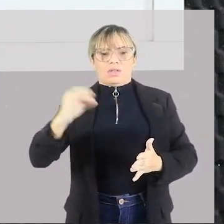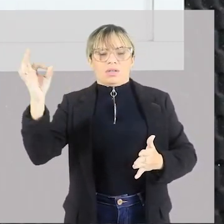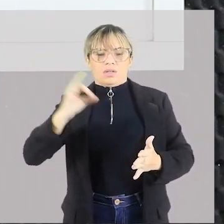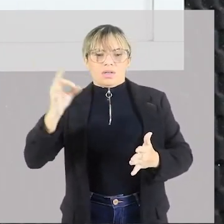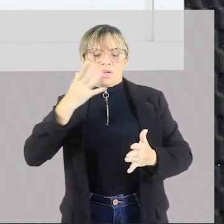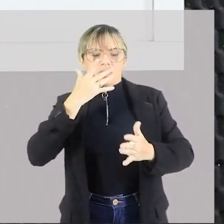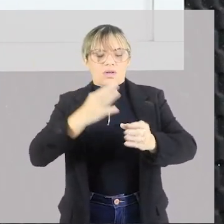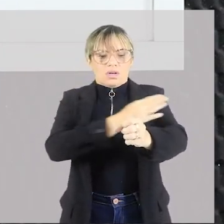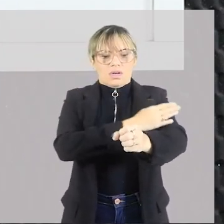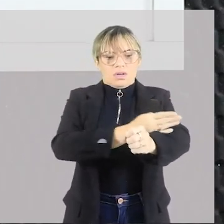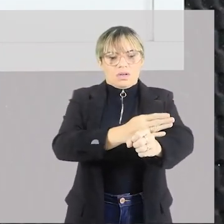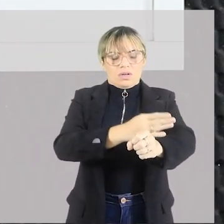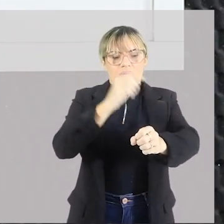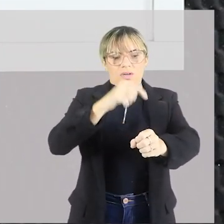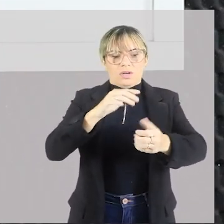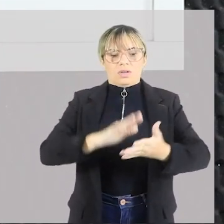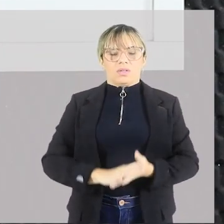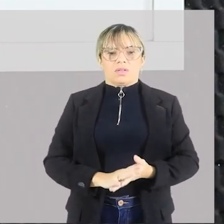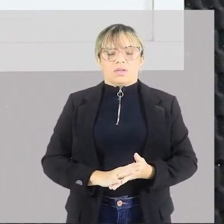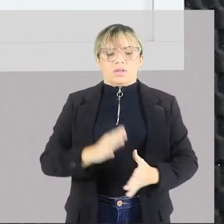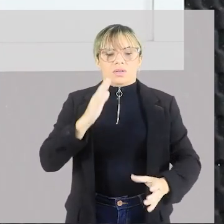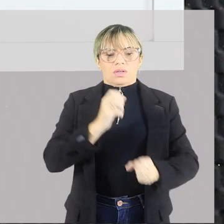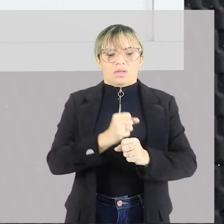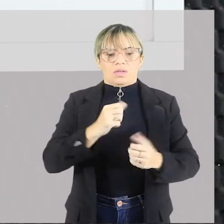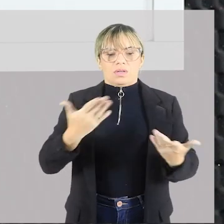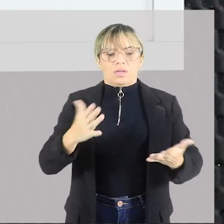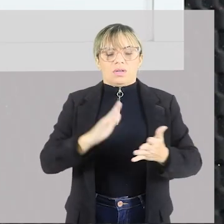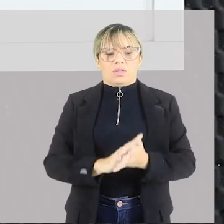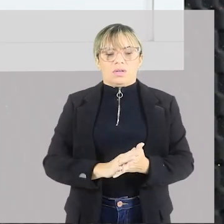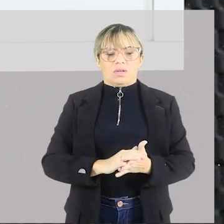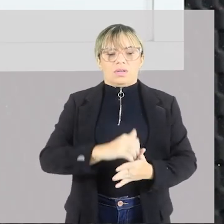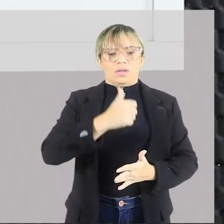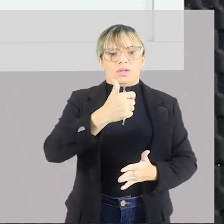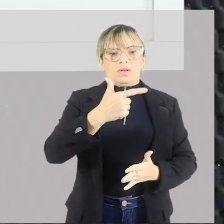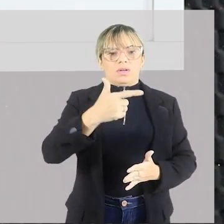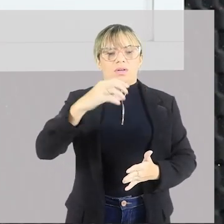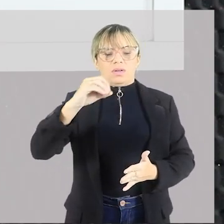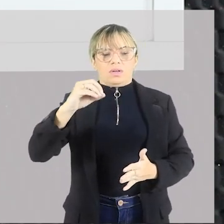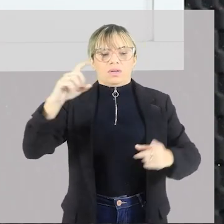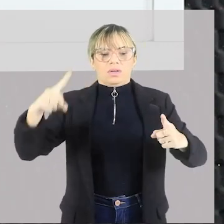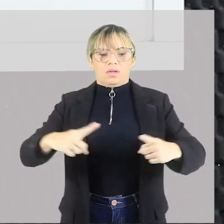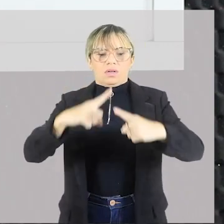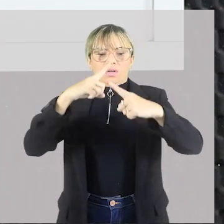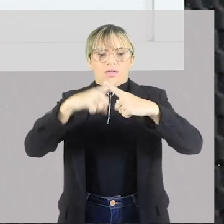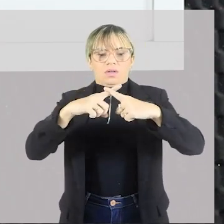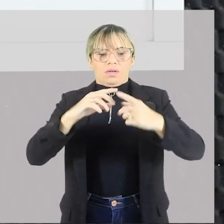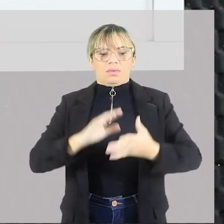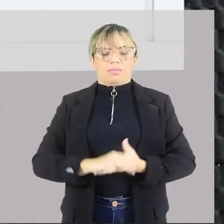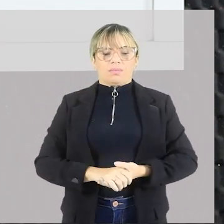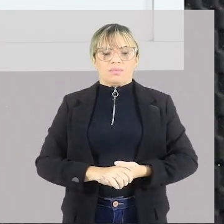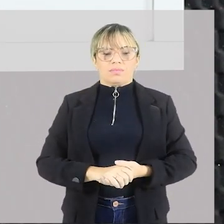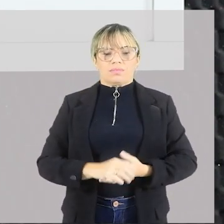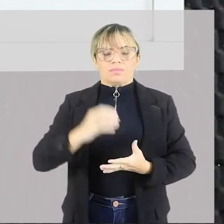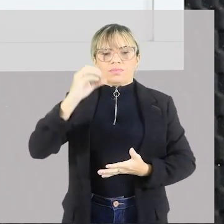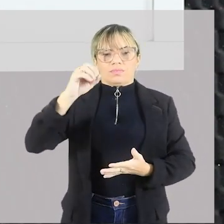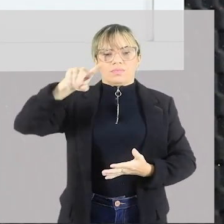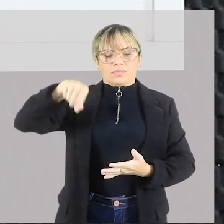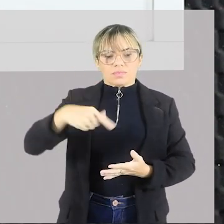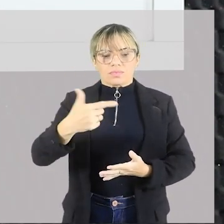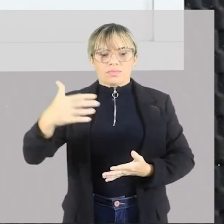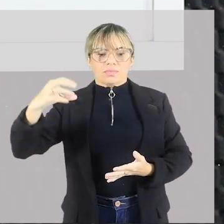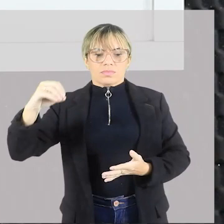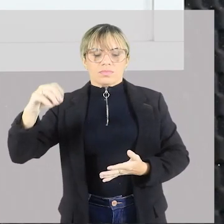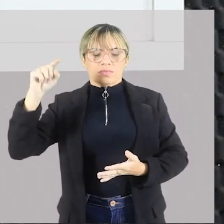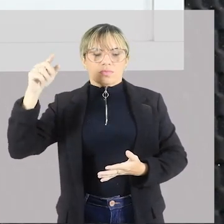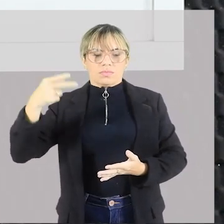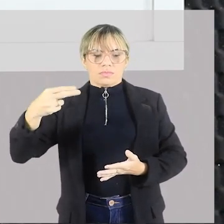calcular quanto é 20% de 120 né que basta multiplicar 120 por 0,2 aí você